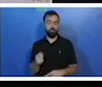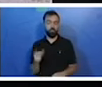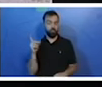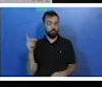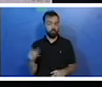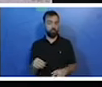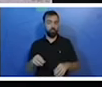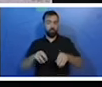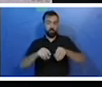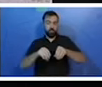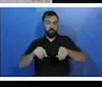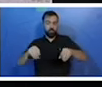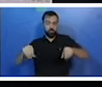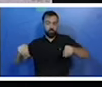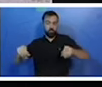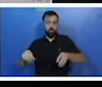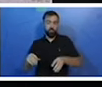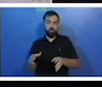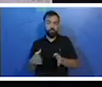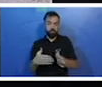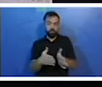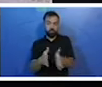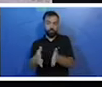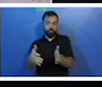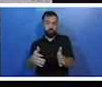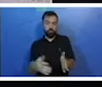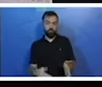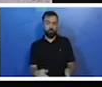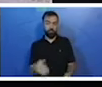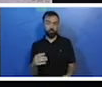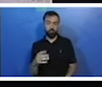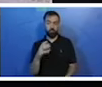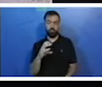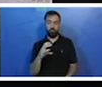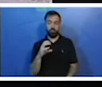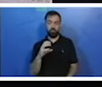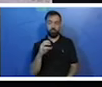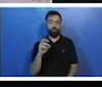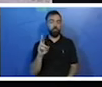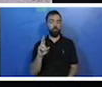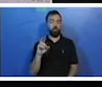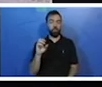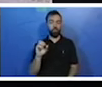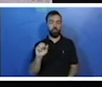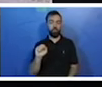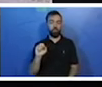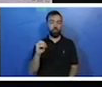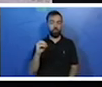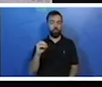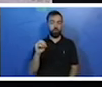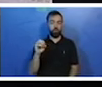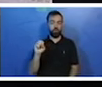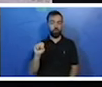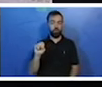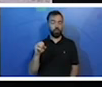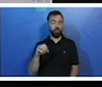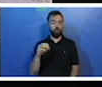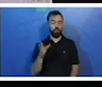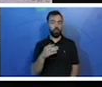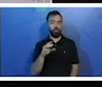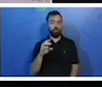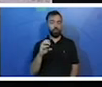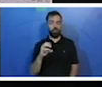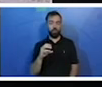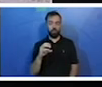né, de ciclistas, né, o cross country que a gente chama, que é uma trilha feita